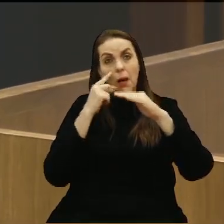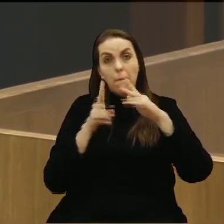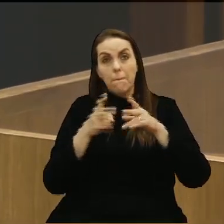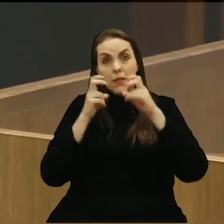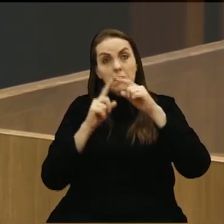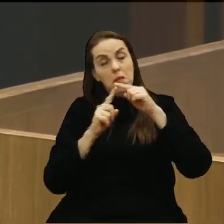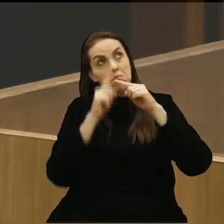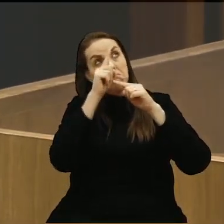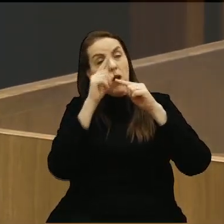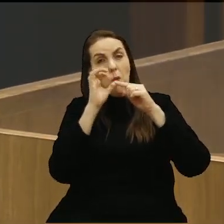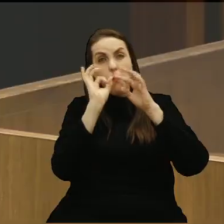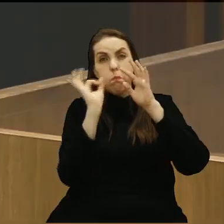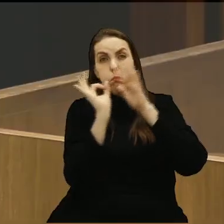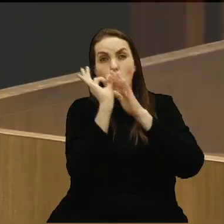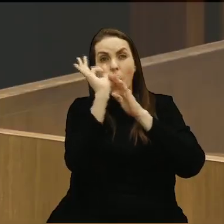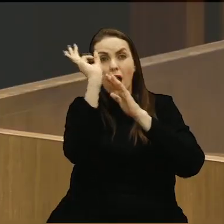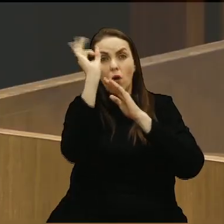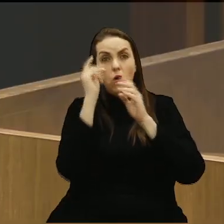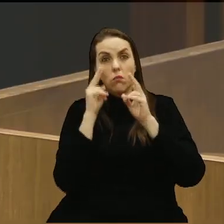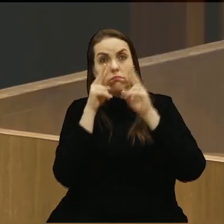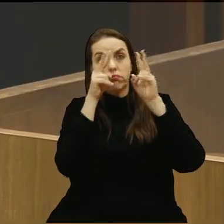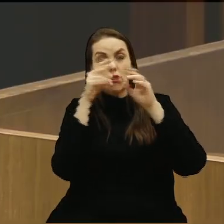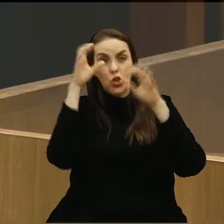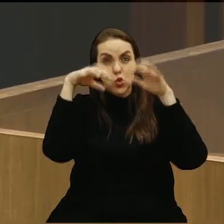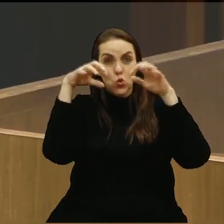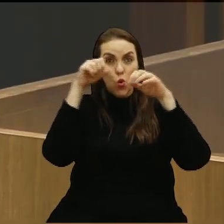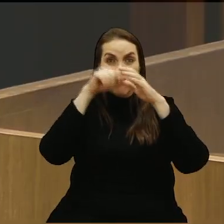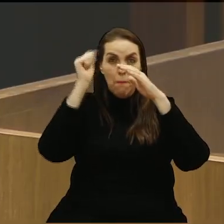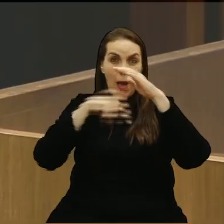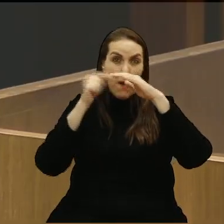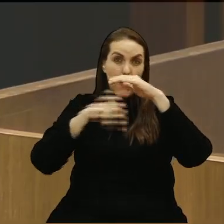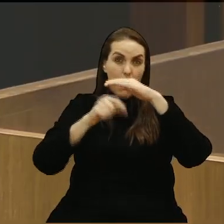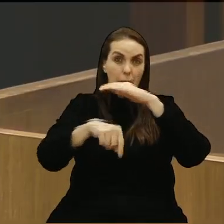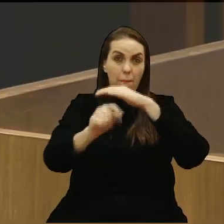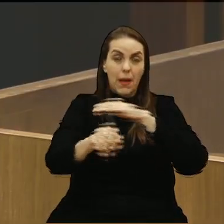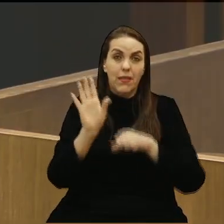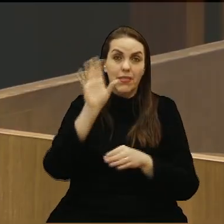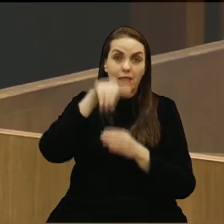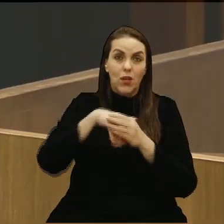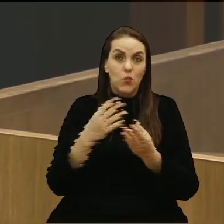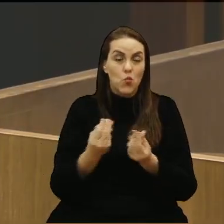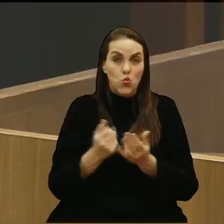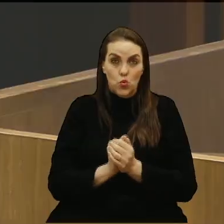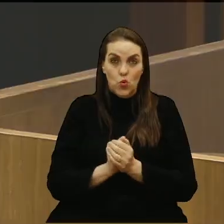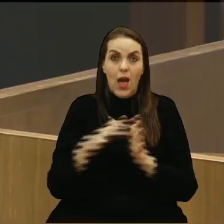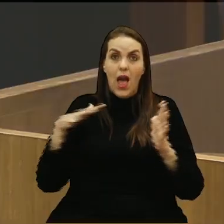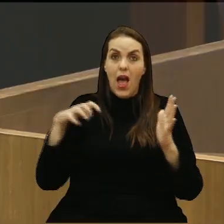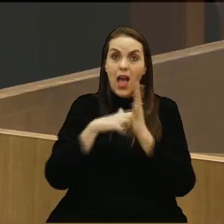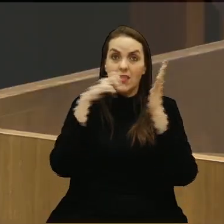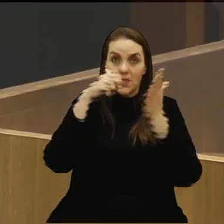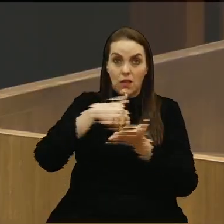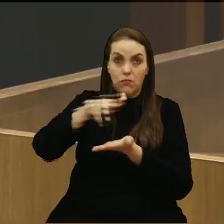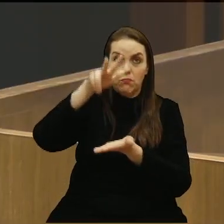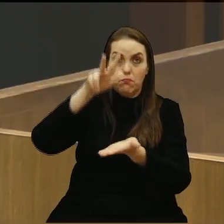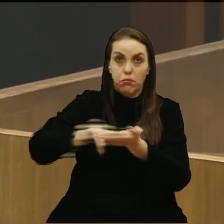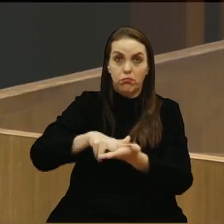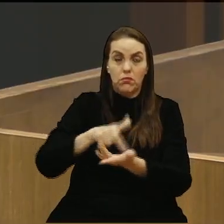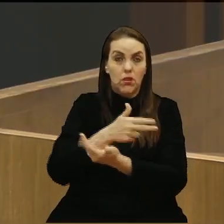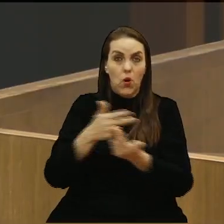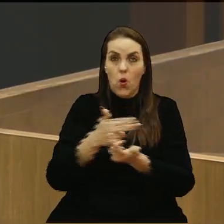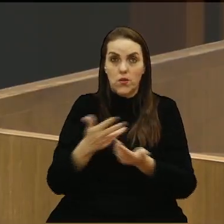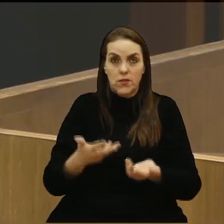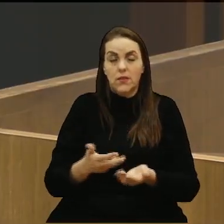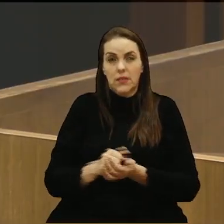as frestas, os buracos, que quando chove, chove mais lá dentro do que fora. Risco de acidente com os próprios usuários da UBS. Então,